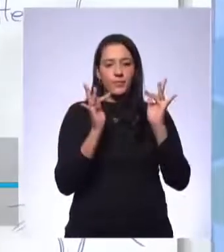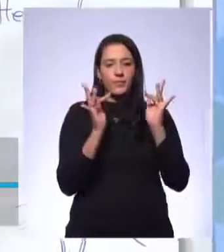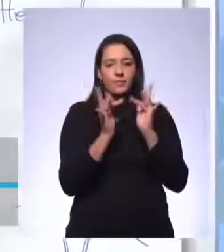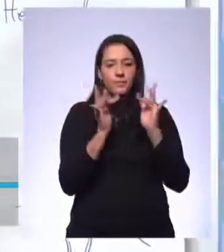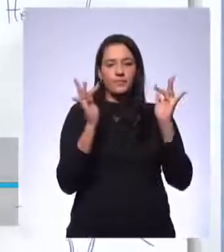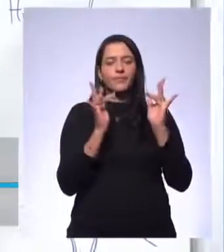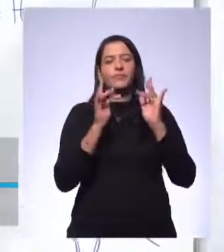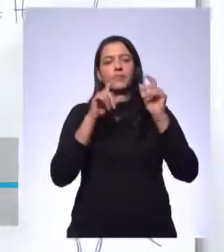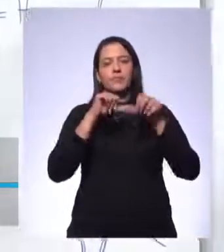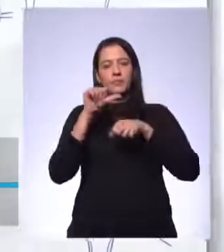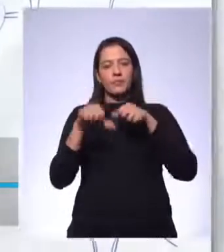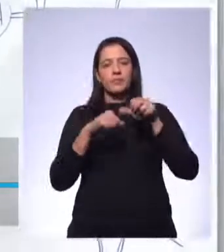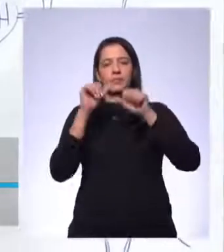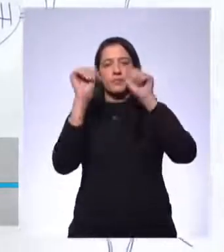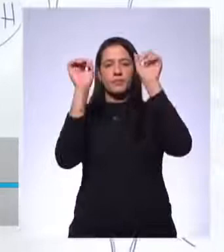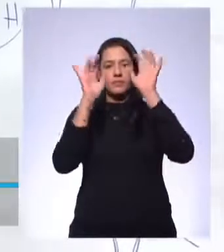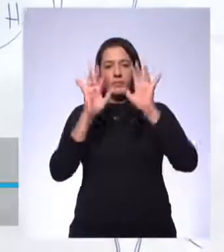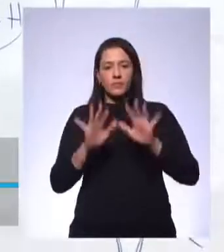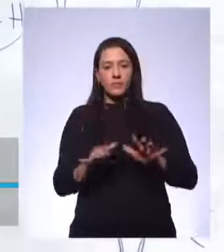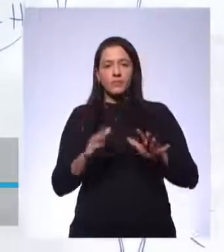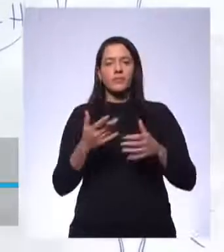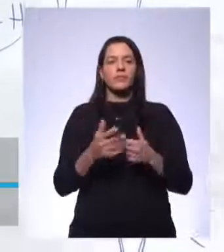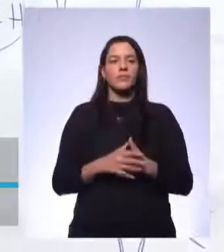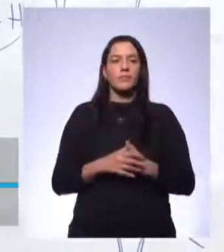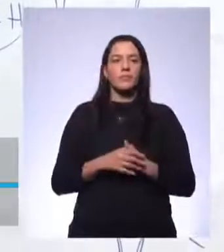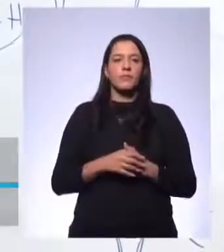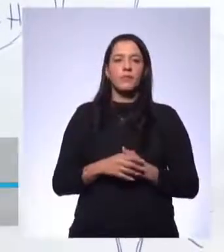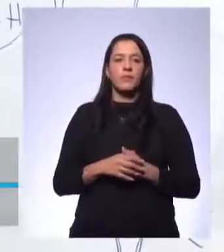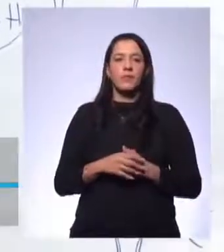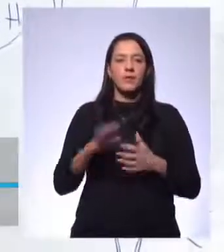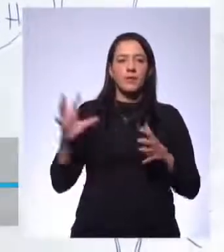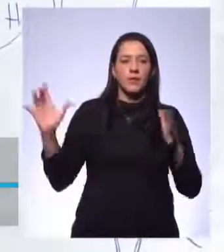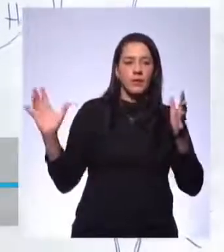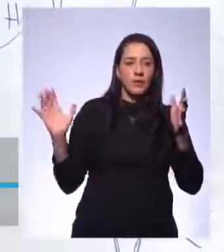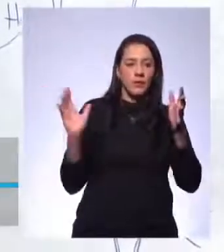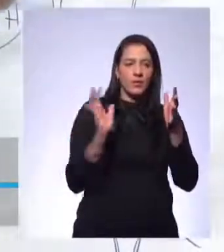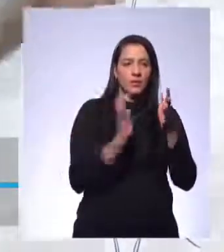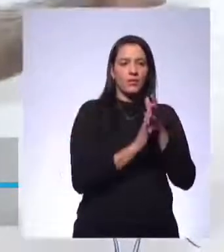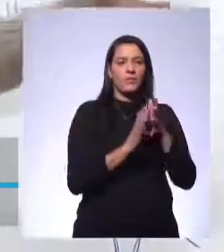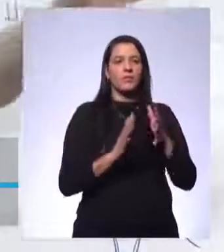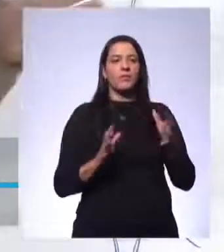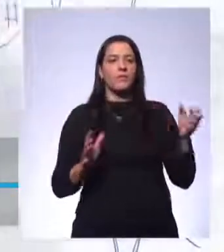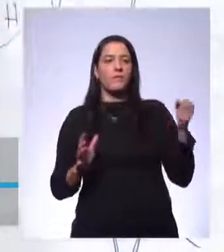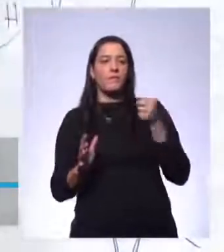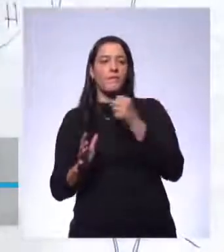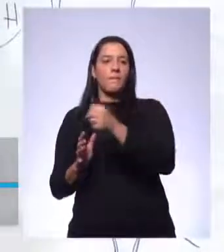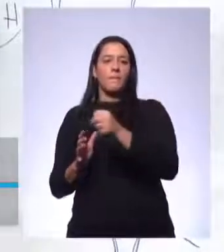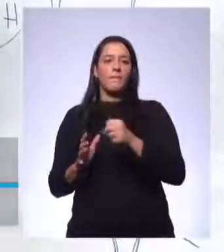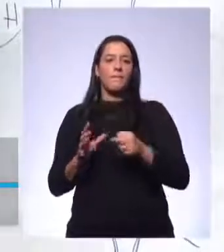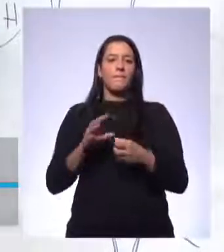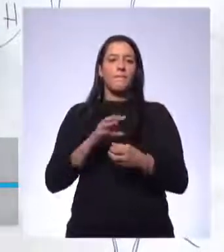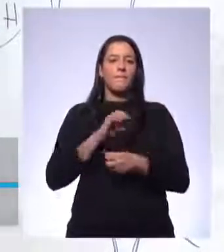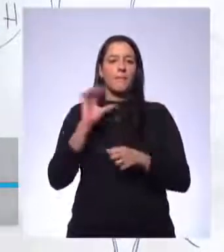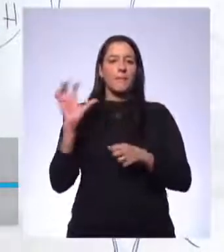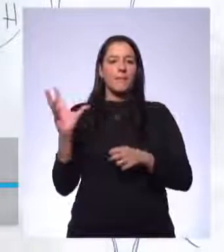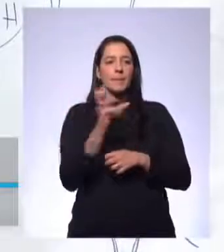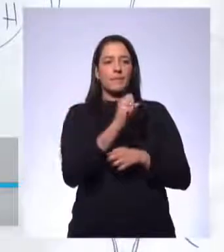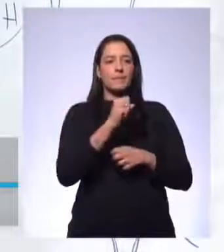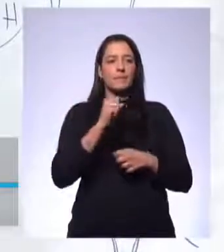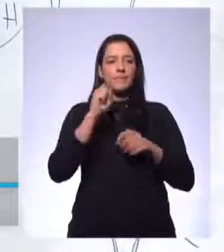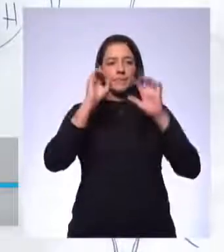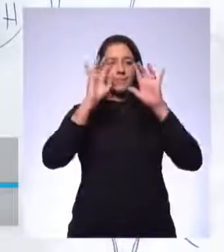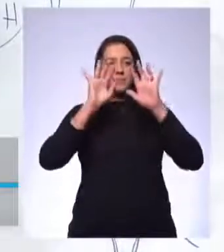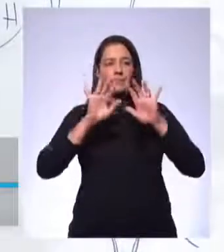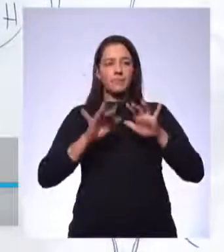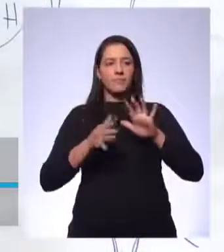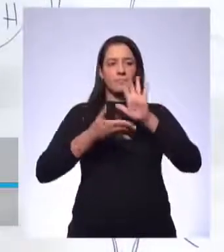né? Vapor de óleo, enfim, poeira e tal, entra tudo lá. E aí, como você fecha a geladeira, esse processo é muito rápido, forma